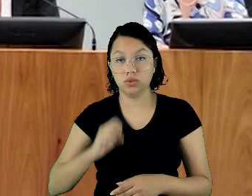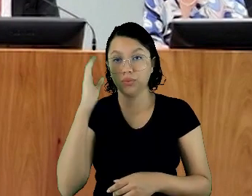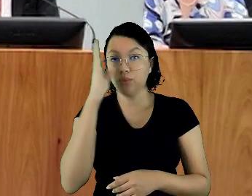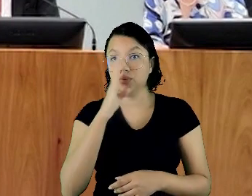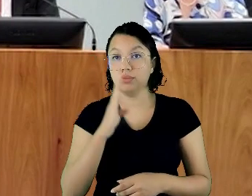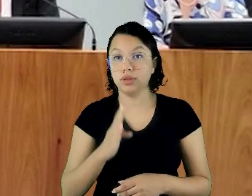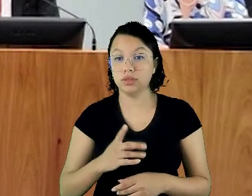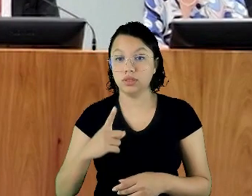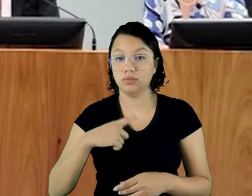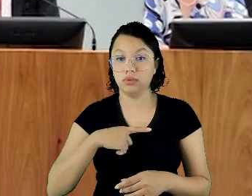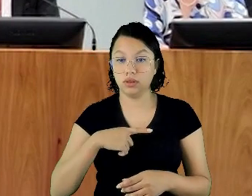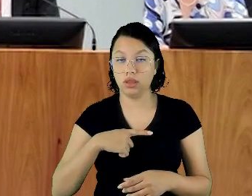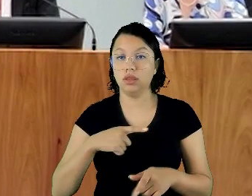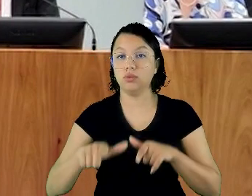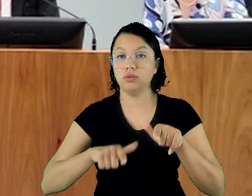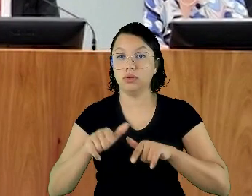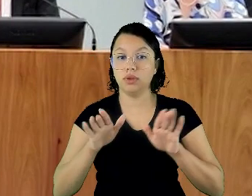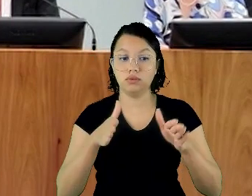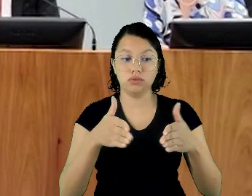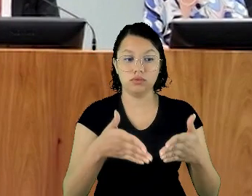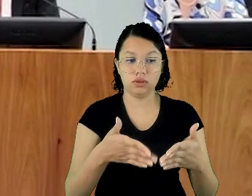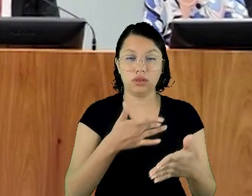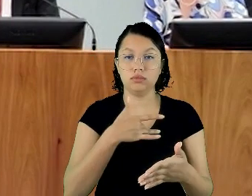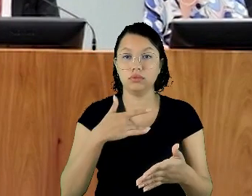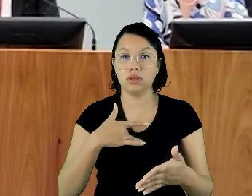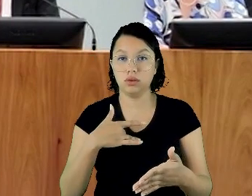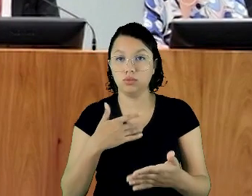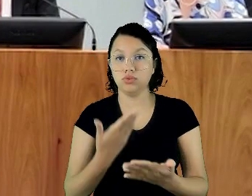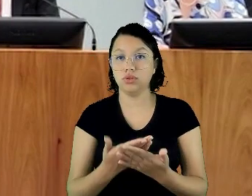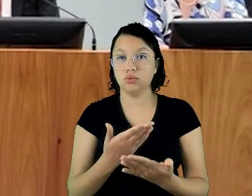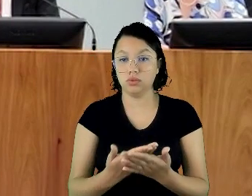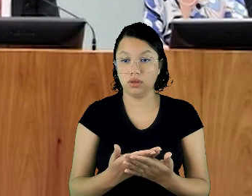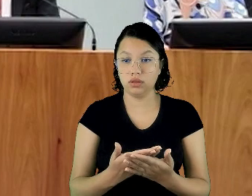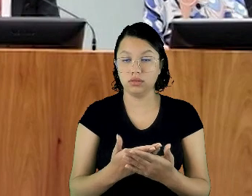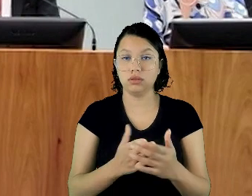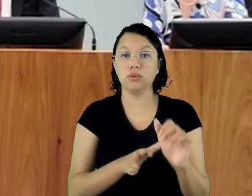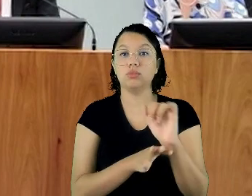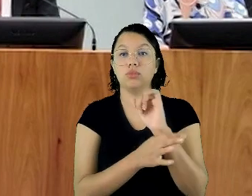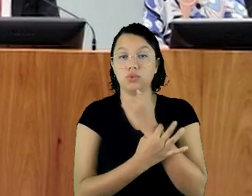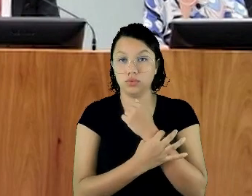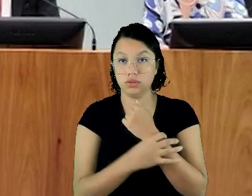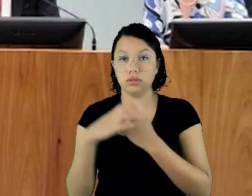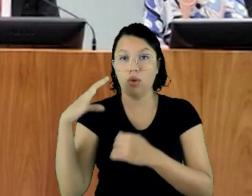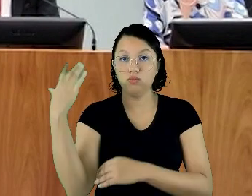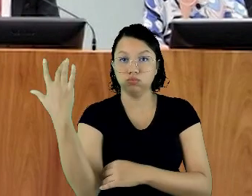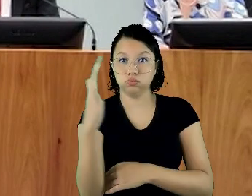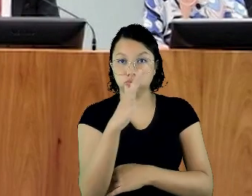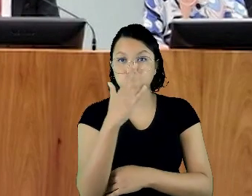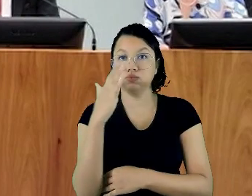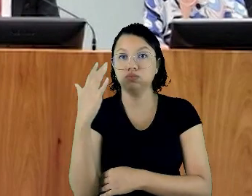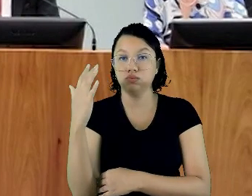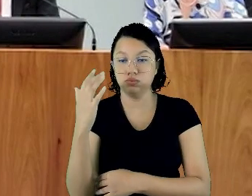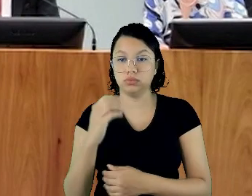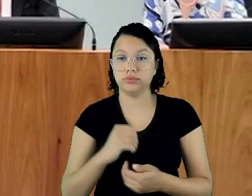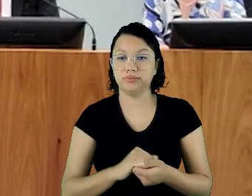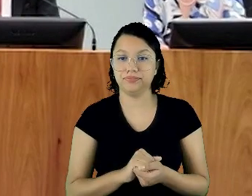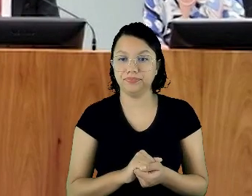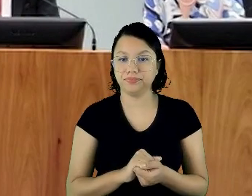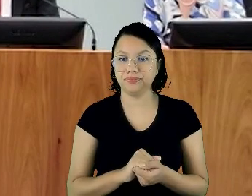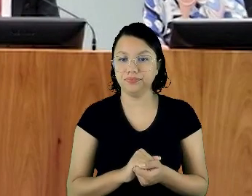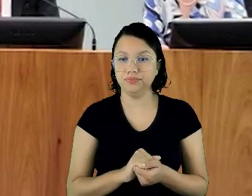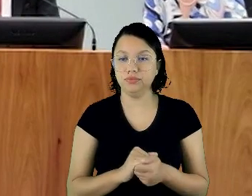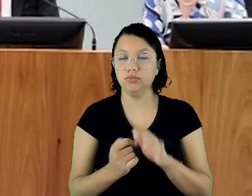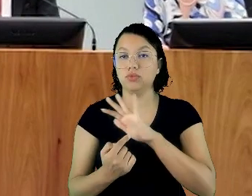saúde, educação, proteção da Amazônia, do Pantanal e ao desenvolvimento da rota bioceânica, o que mostra o